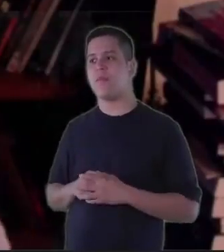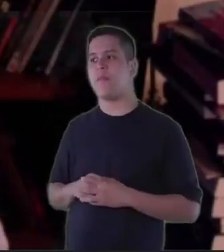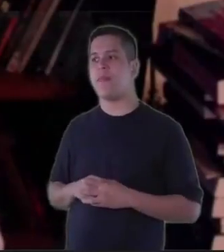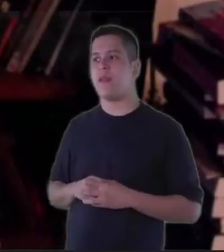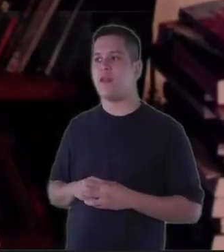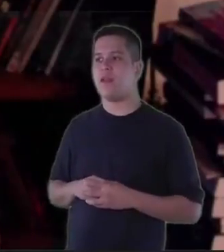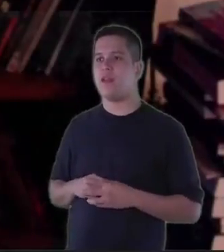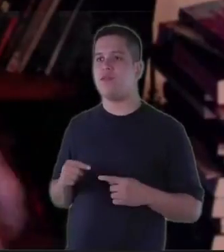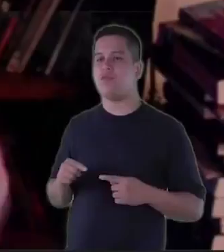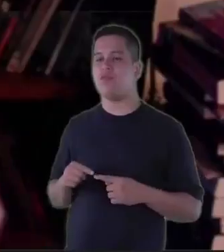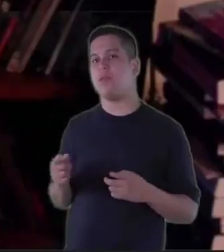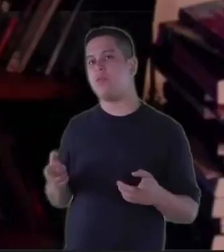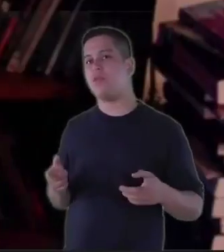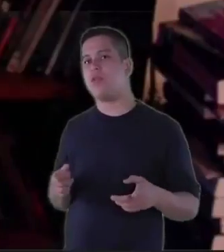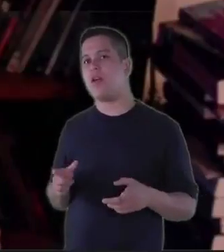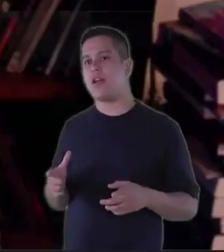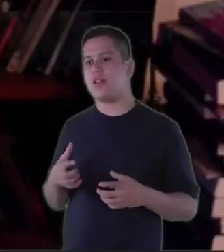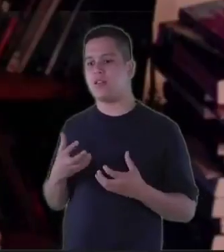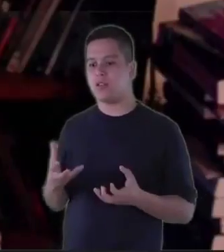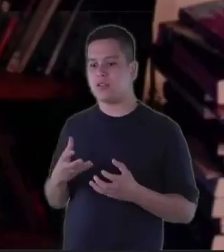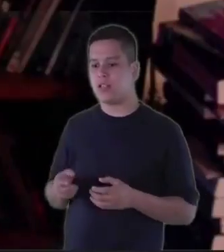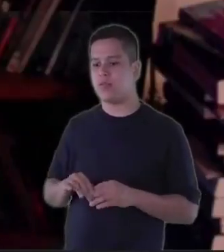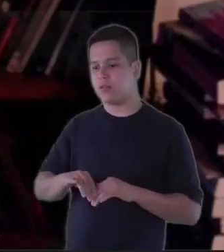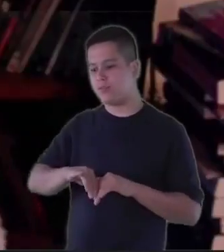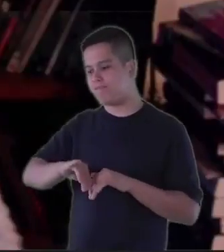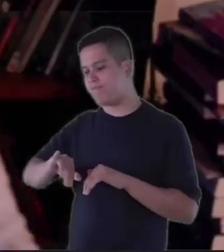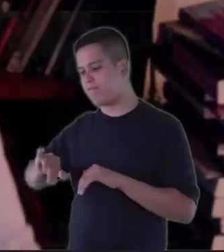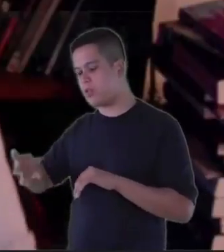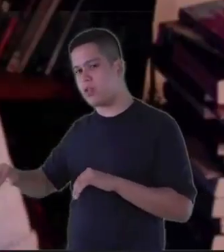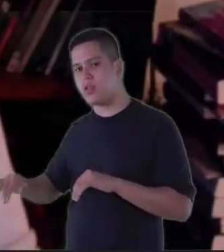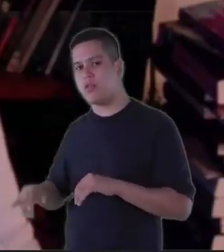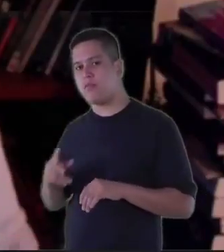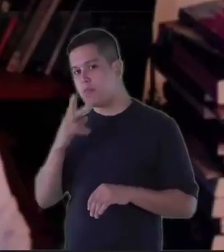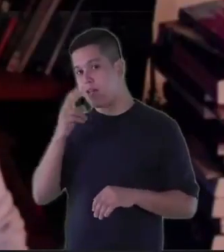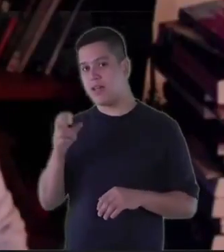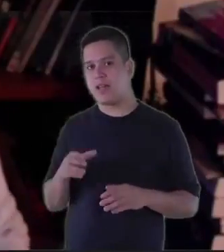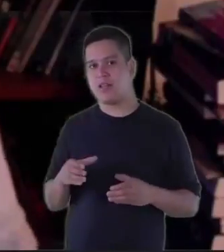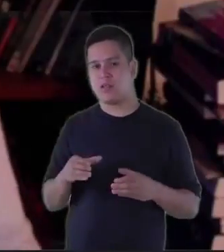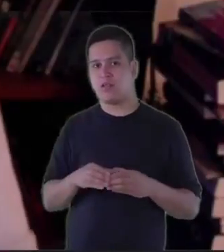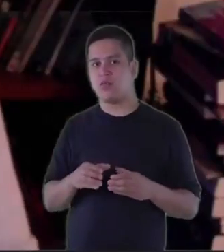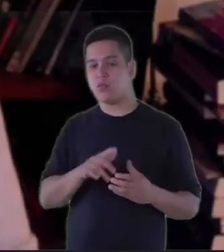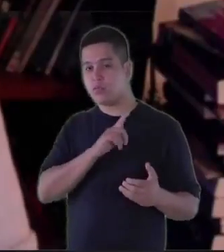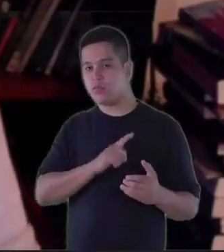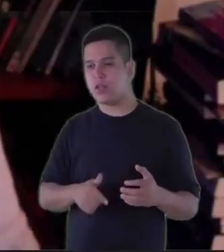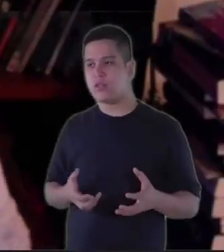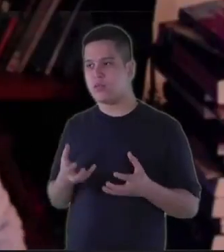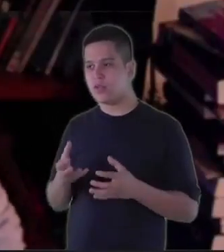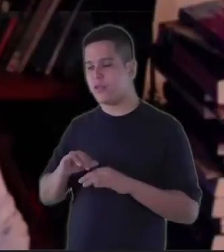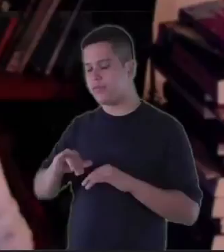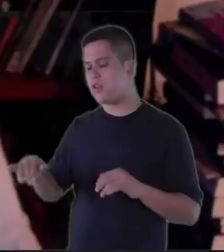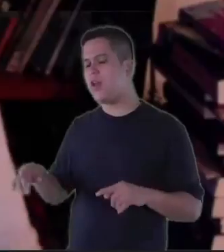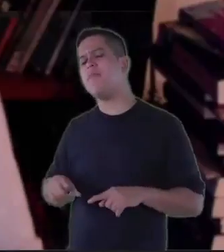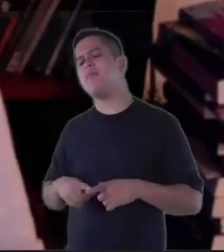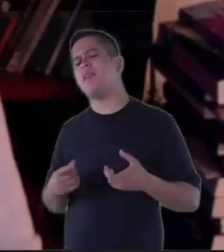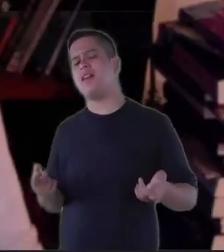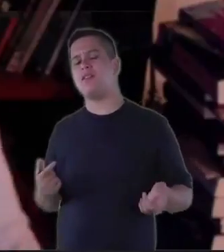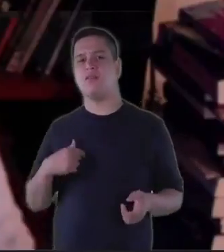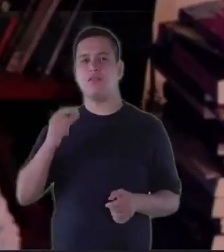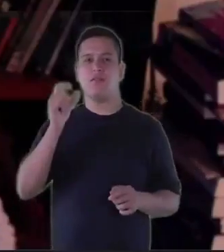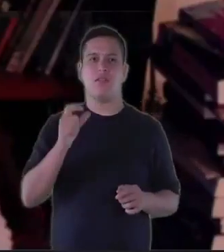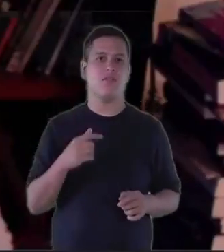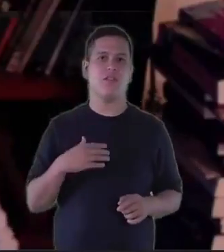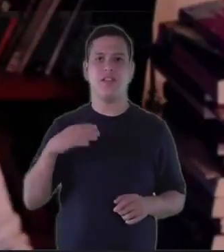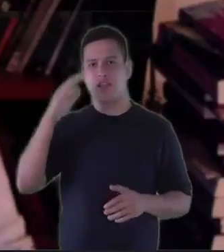um fazer a ser excluído, né? O da cultura, da arte, tudo isso. Mas eu sou um otimista por natureza, eu acredito muito